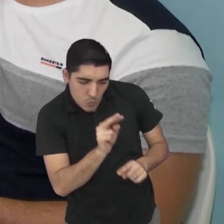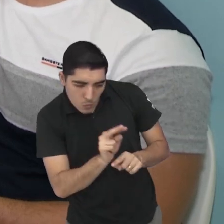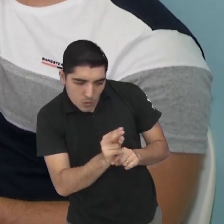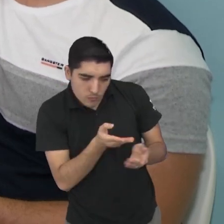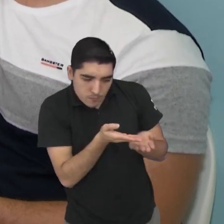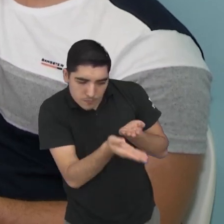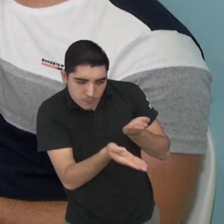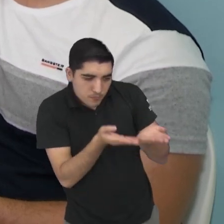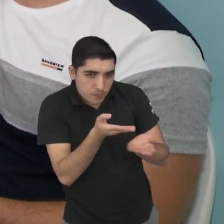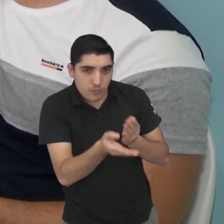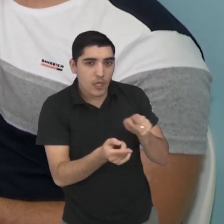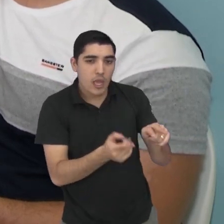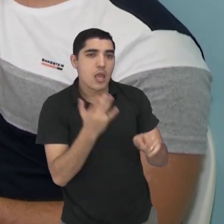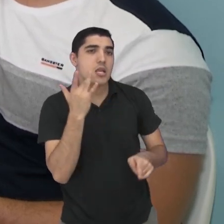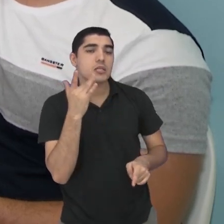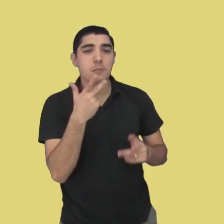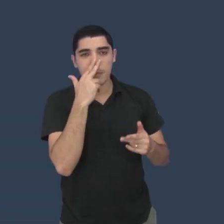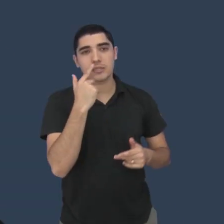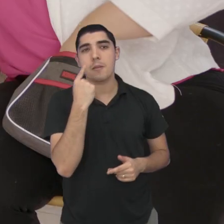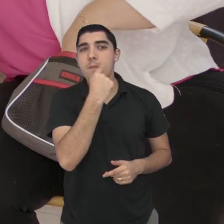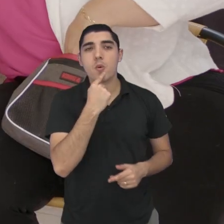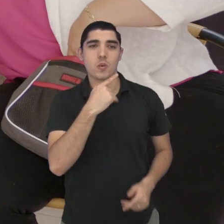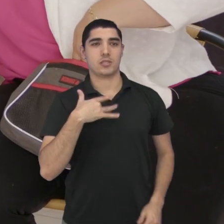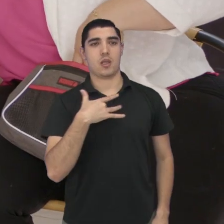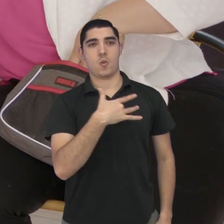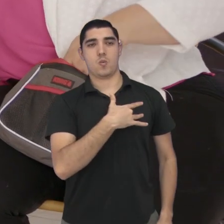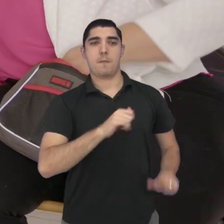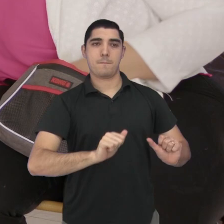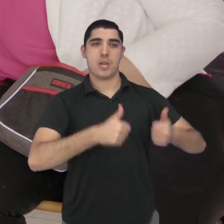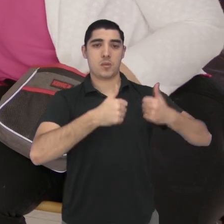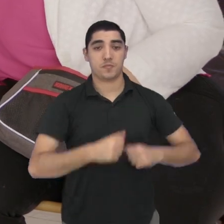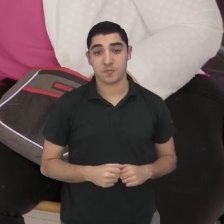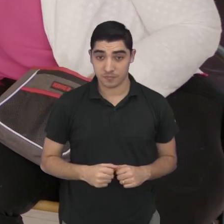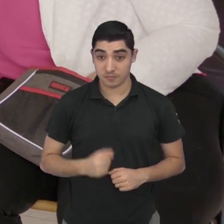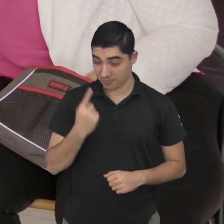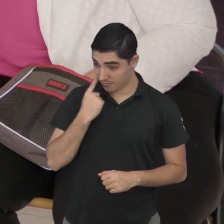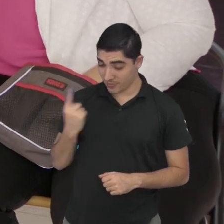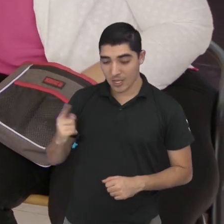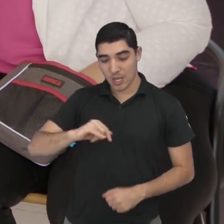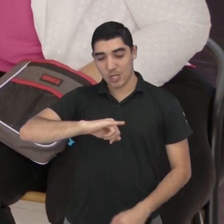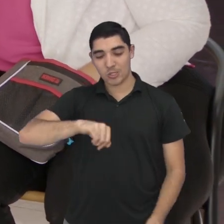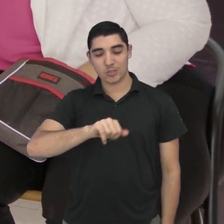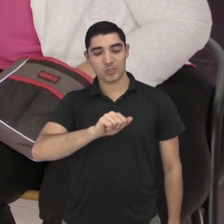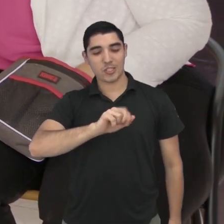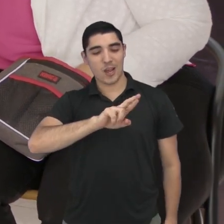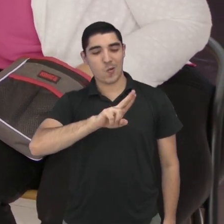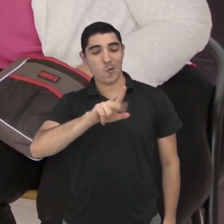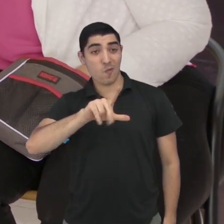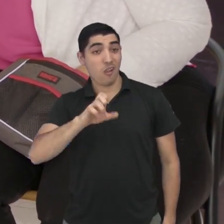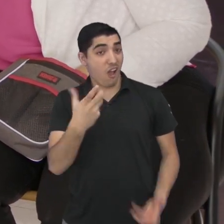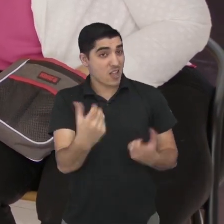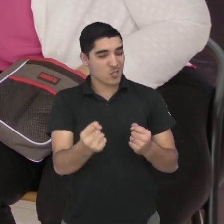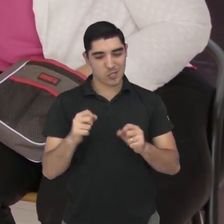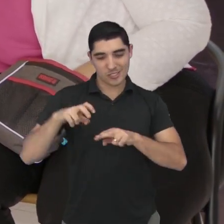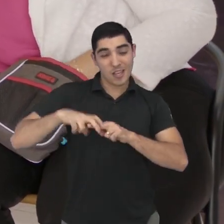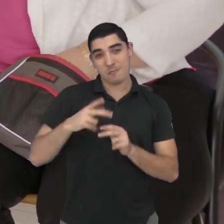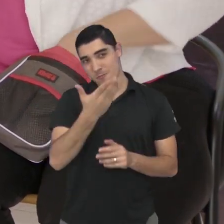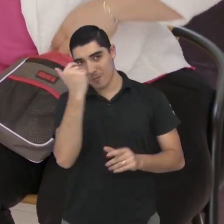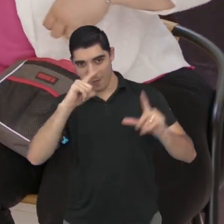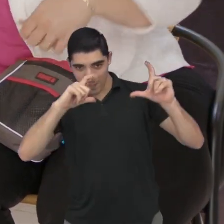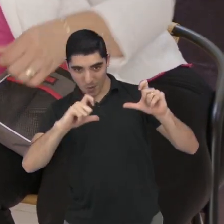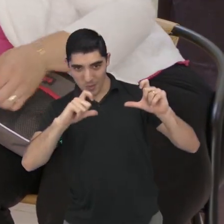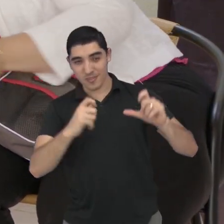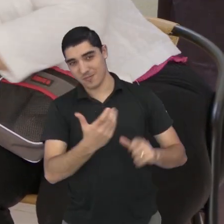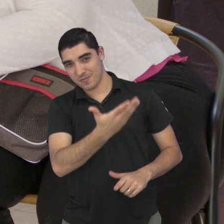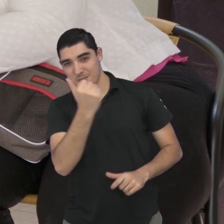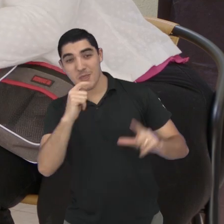animal com a boquinha saudável. Jahul, então, ó, até sentou do nosso lado pra gente fazer uma foto pra nossa galeria pet. Vamos lá? Vamos lá.